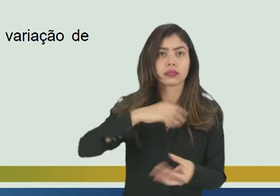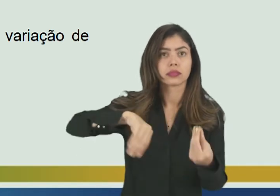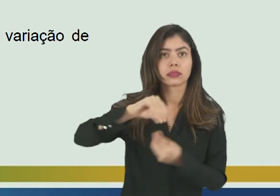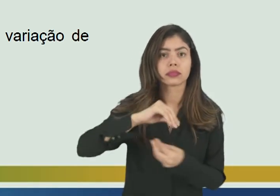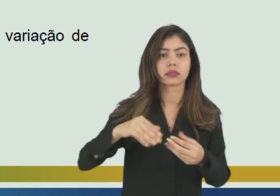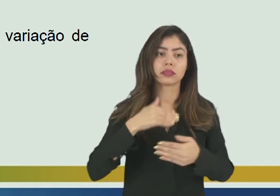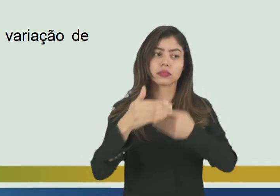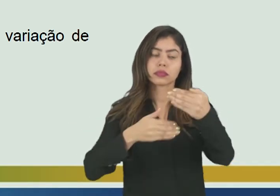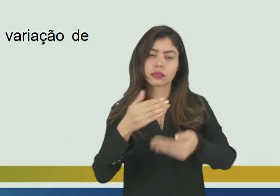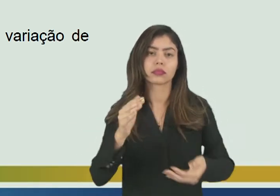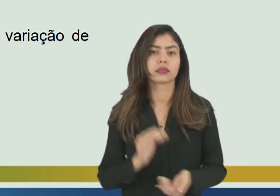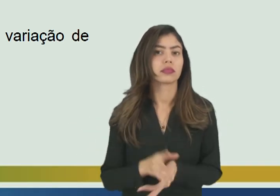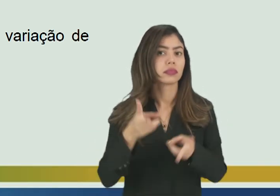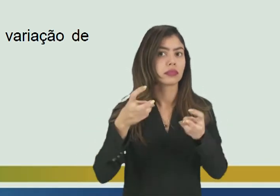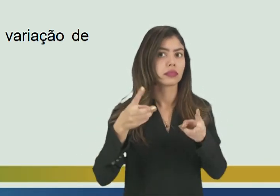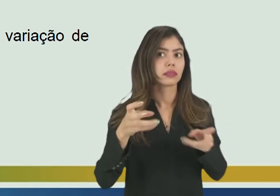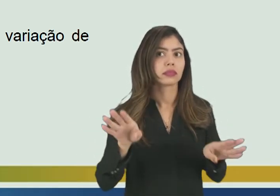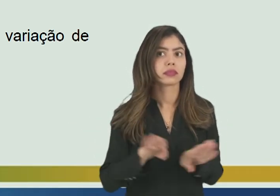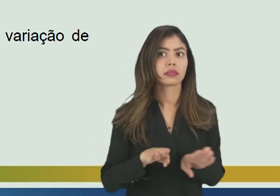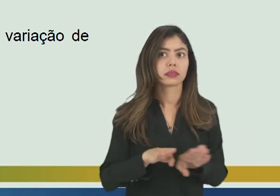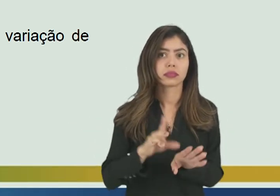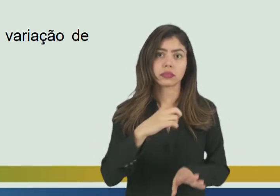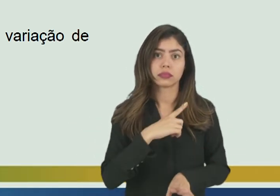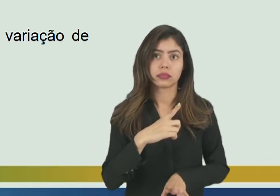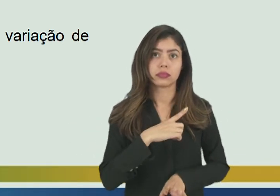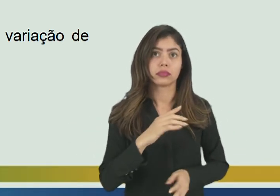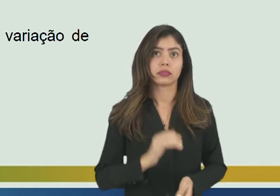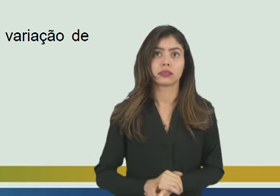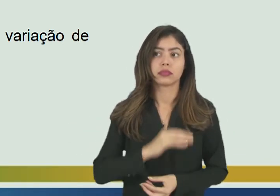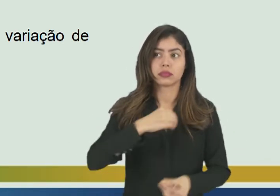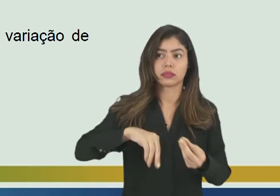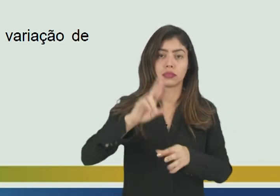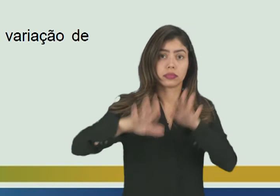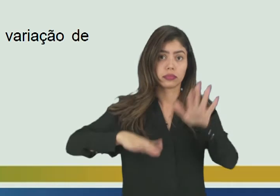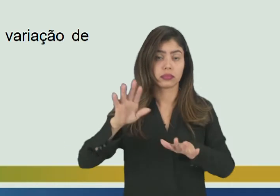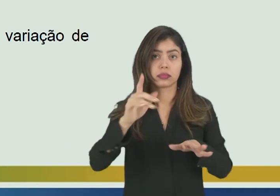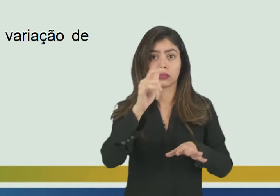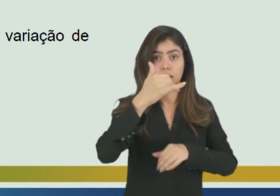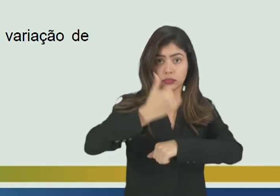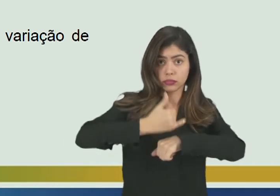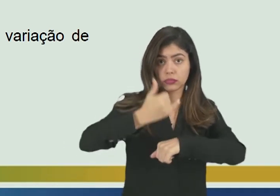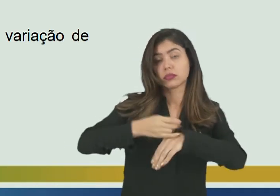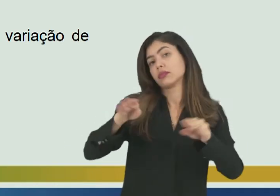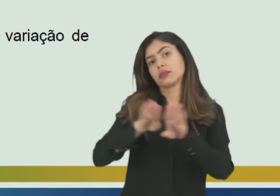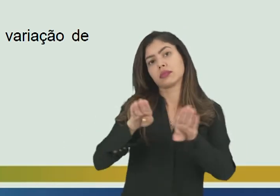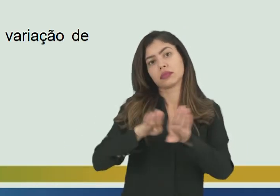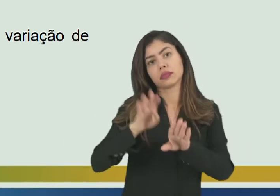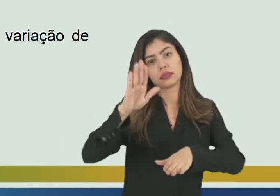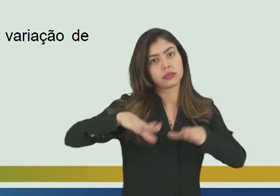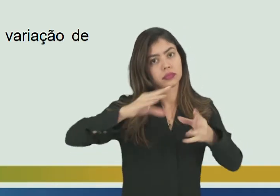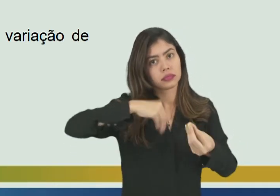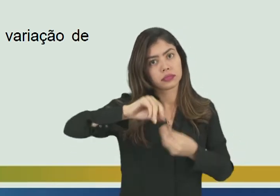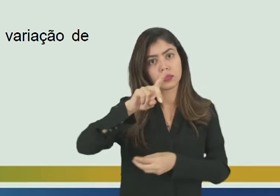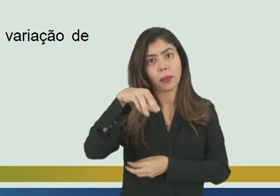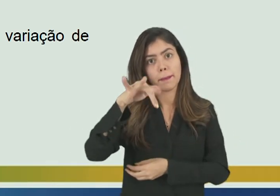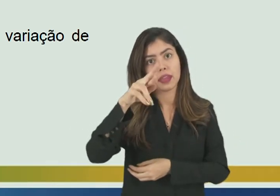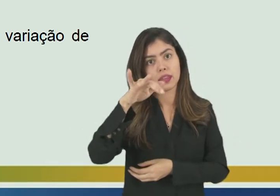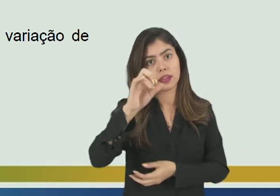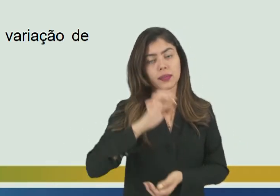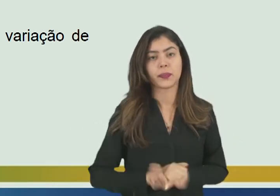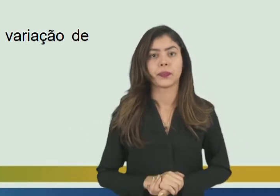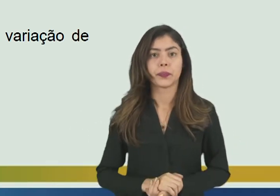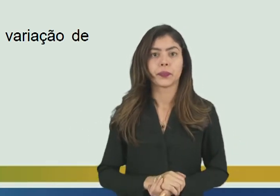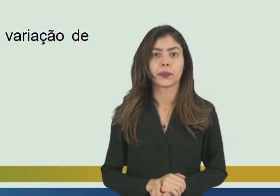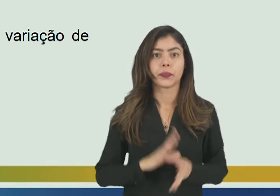no processo. Perceba que nós não temos a variação de entalpia do alumínio, nem a variação de entalpia do manganês, porque são